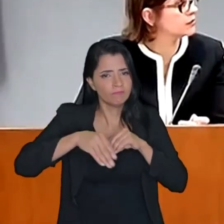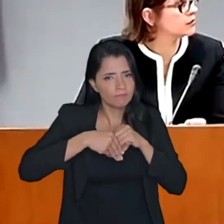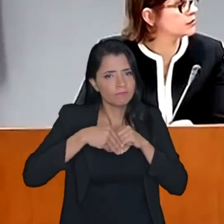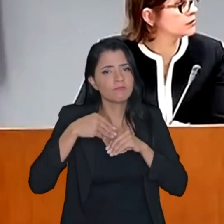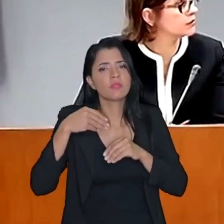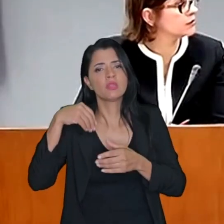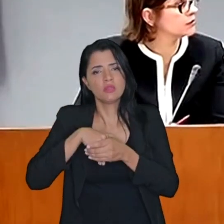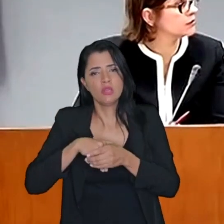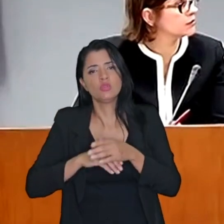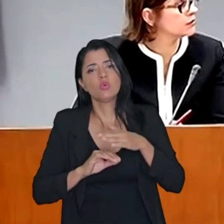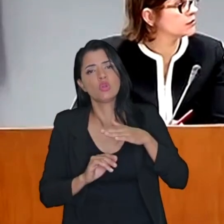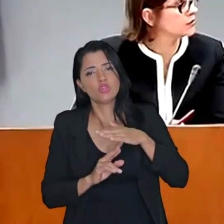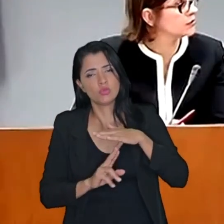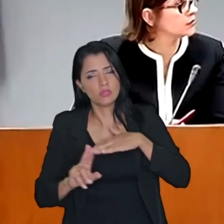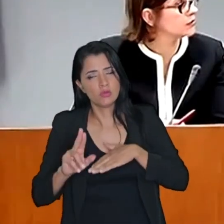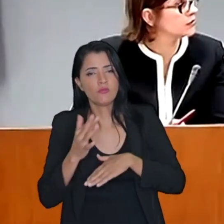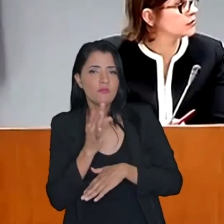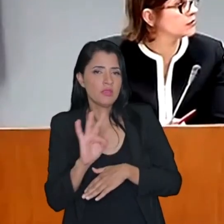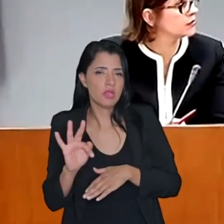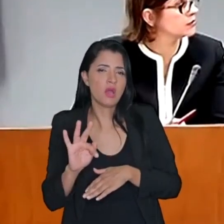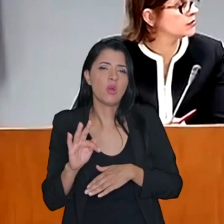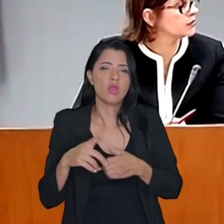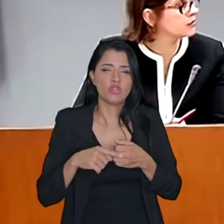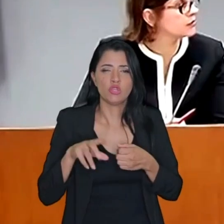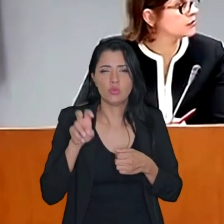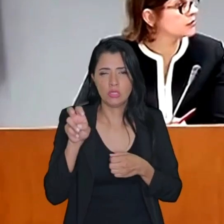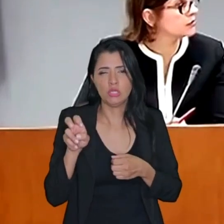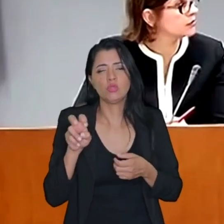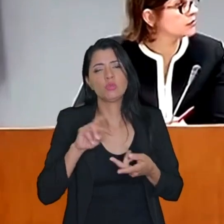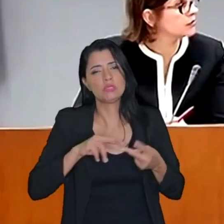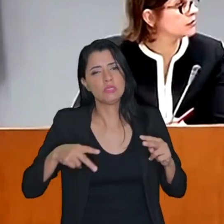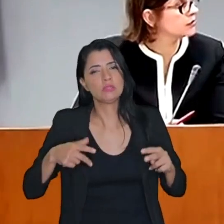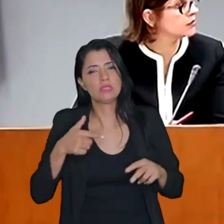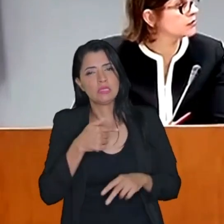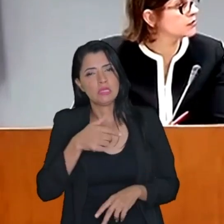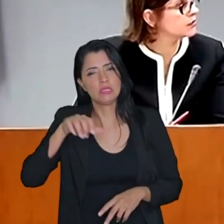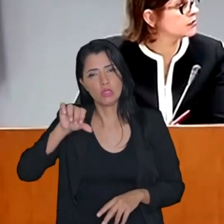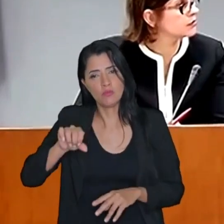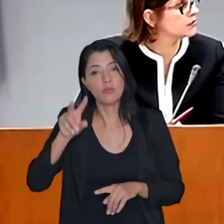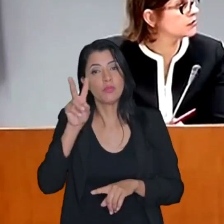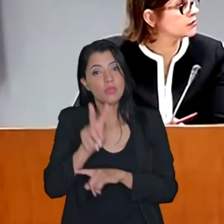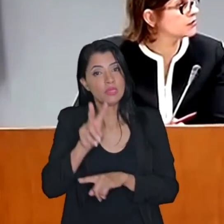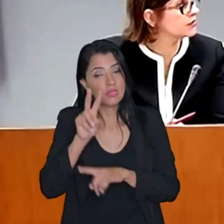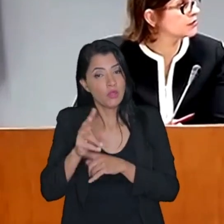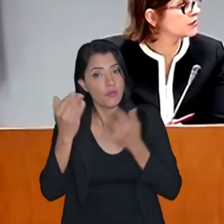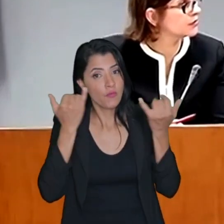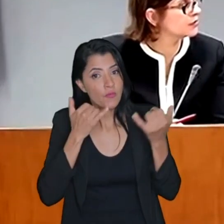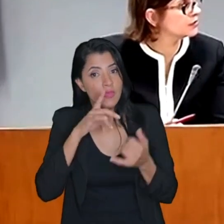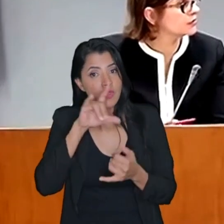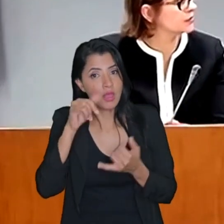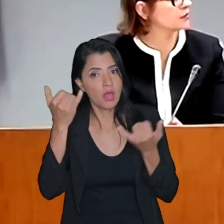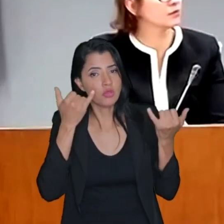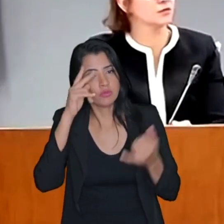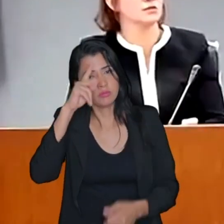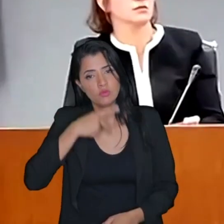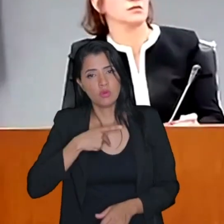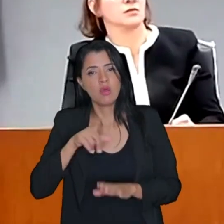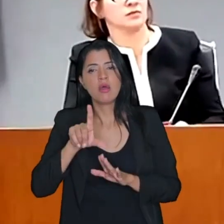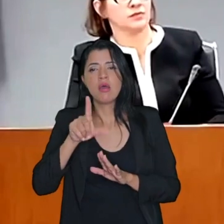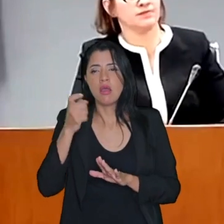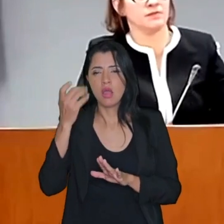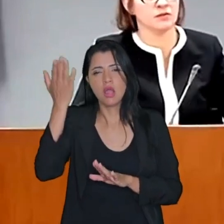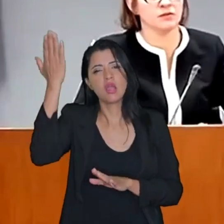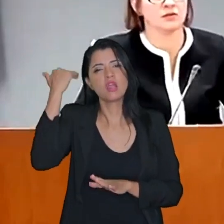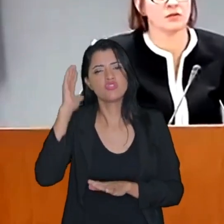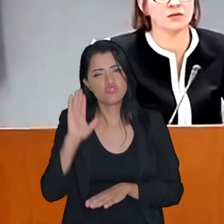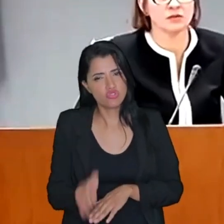na Constituição Federal, o artigo 5º, inciso 79, que é da proteção de dados pessoais, já reconhecido pelo Supremo antes,